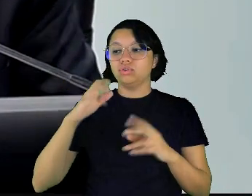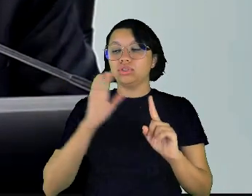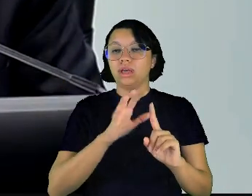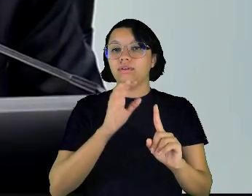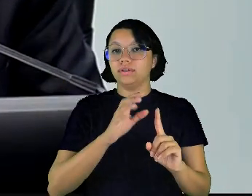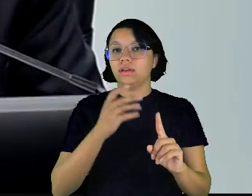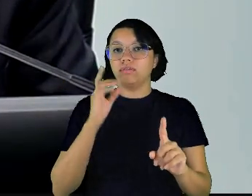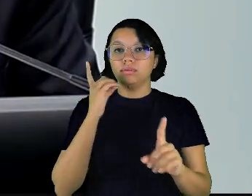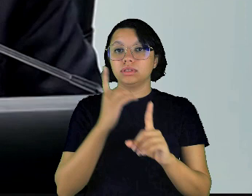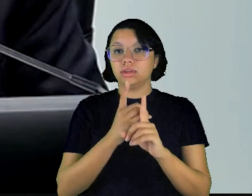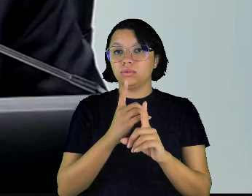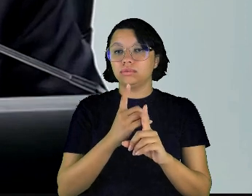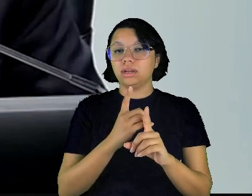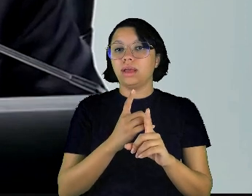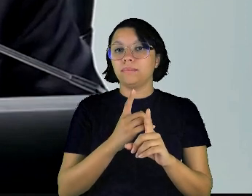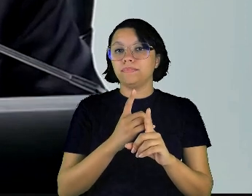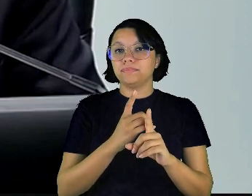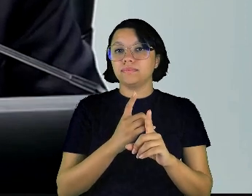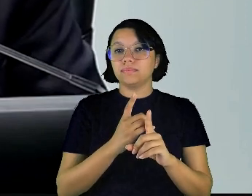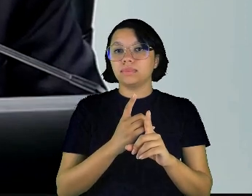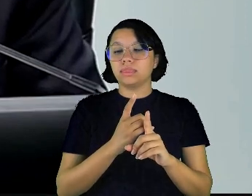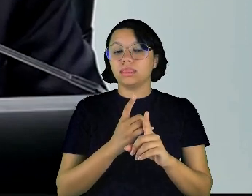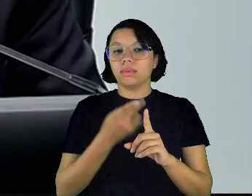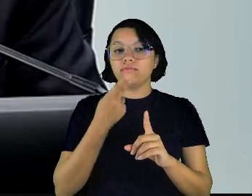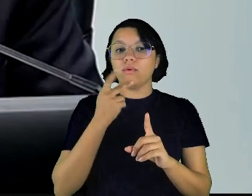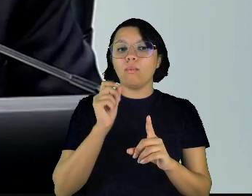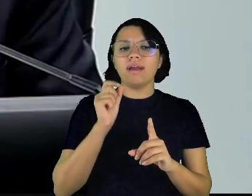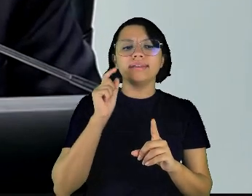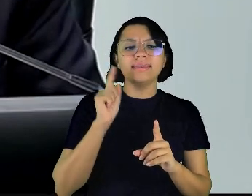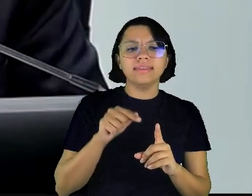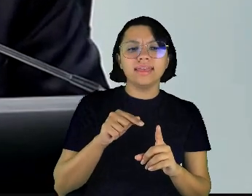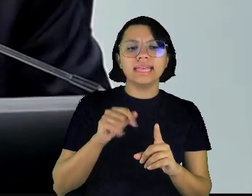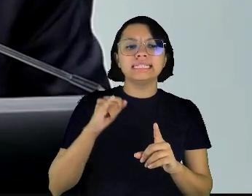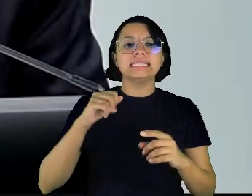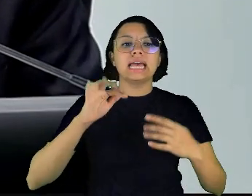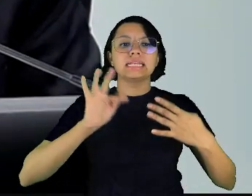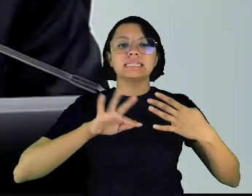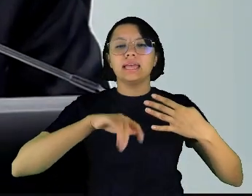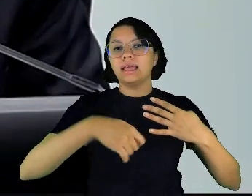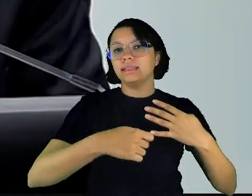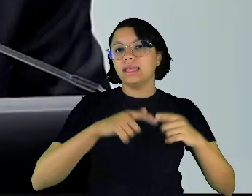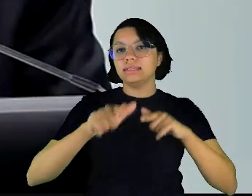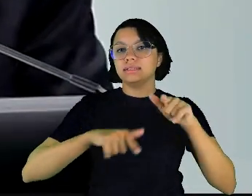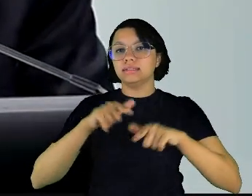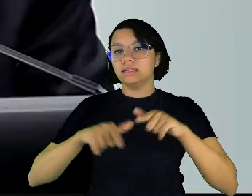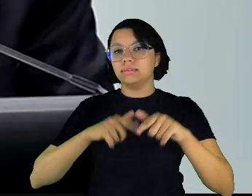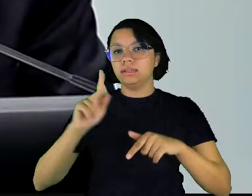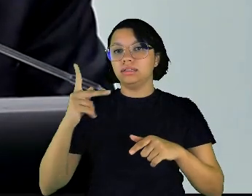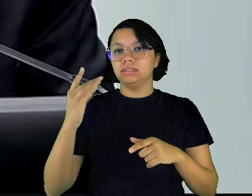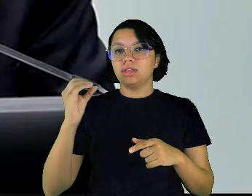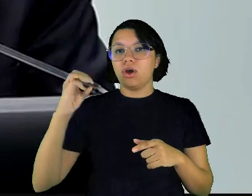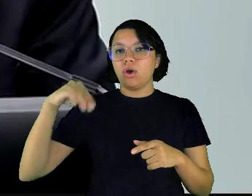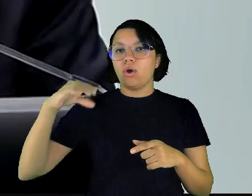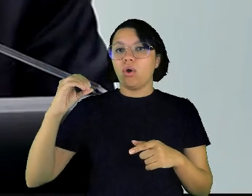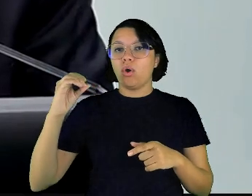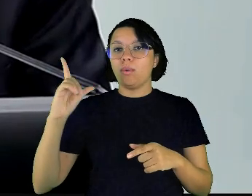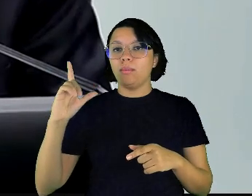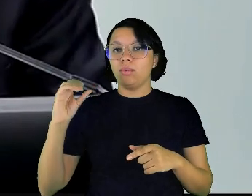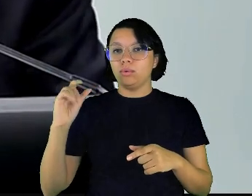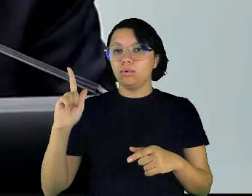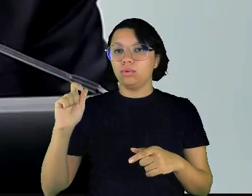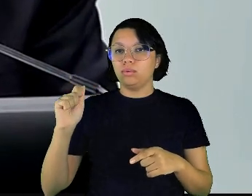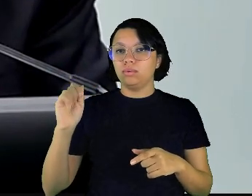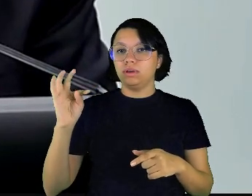da controvérsia, definir se a sentença trabalhista homologatória de acordo, assim